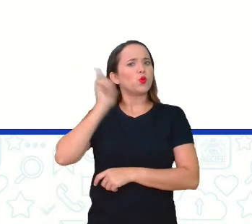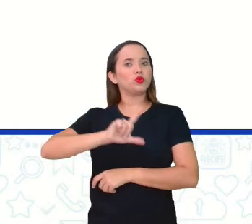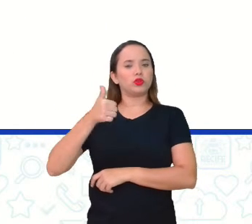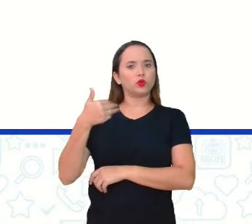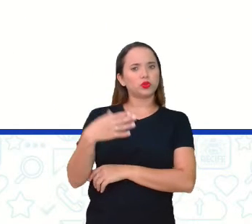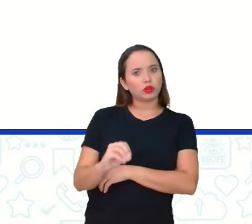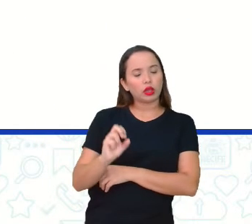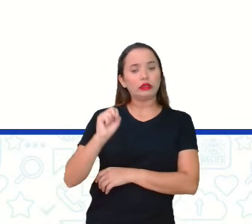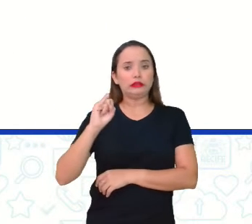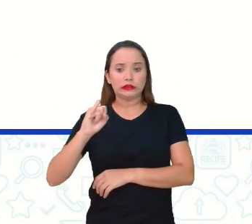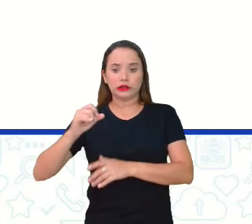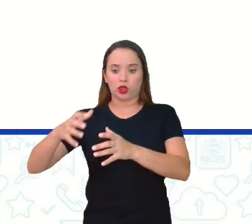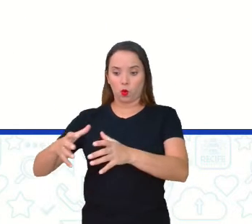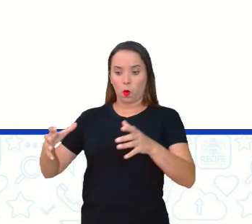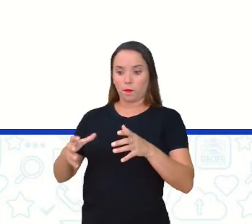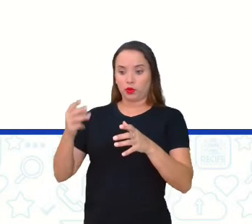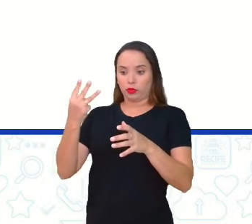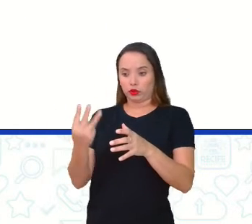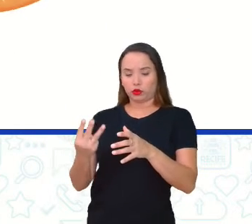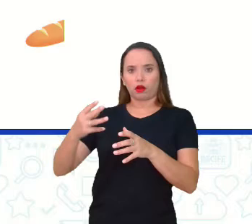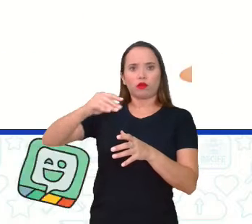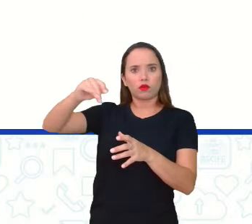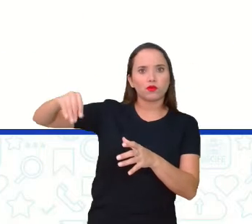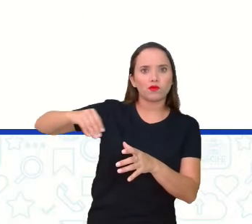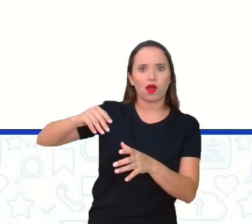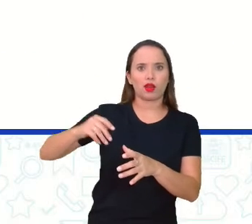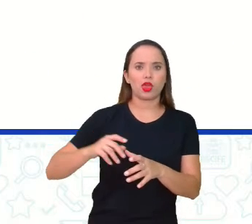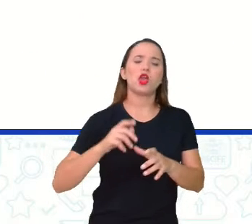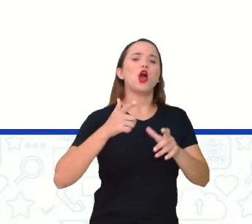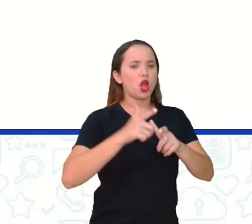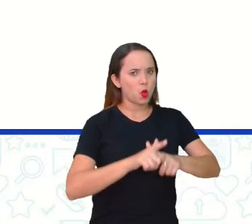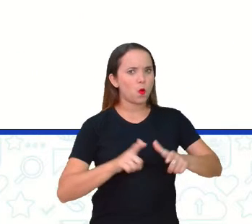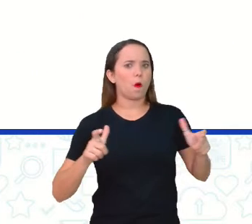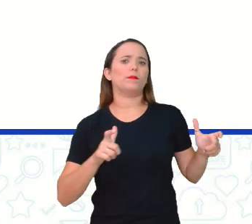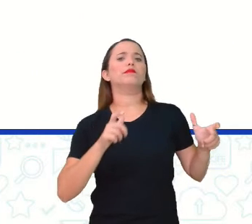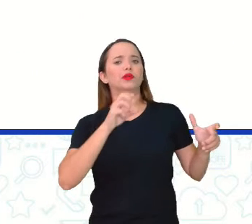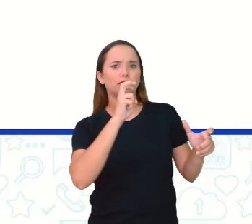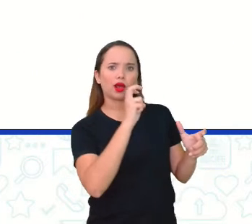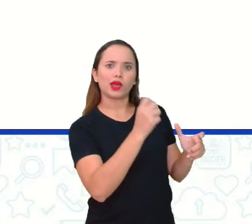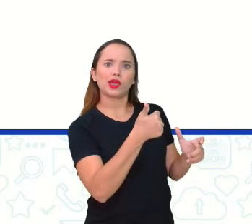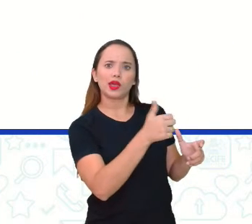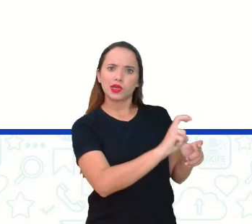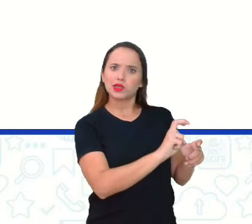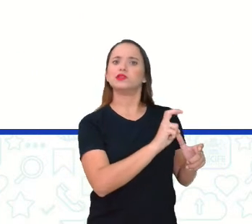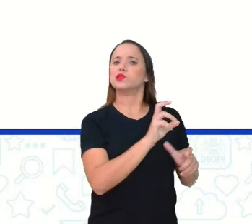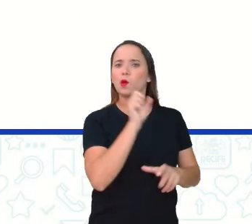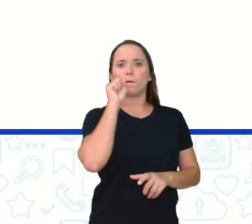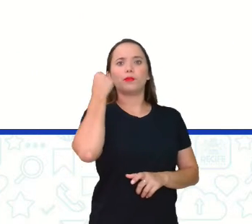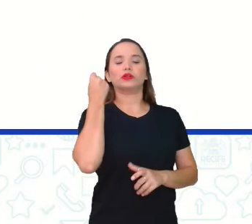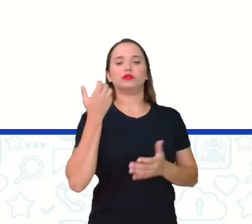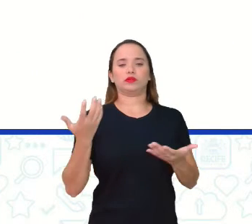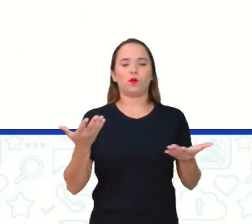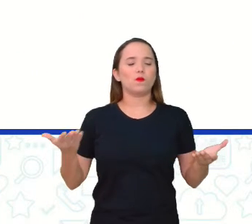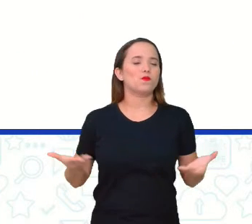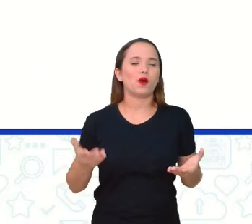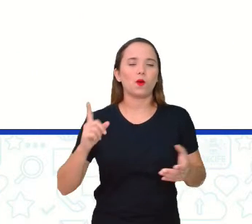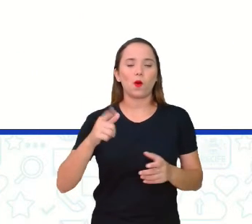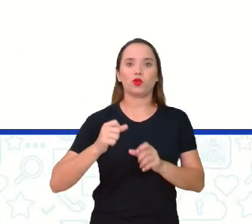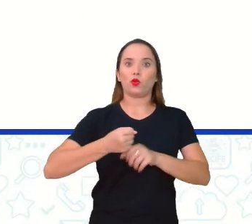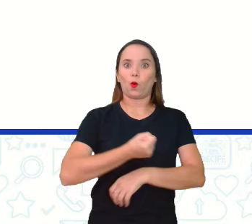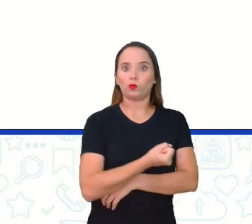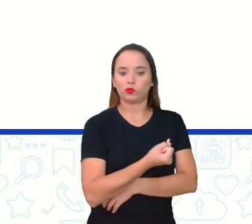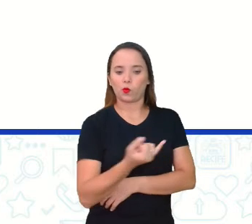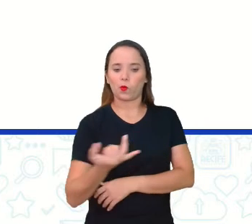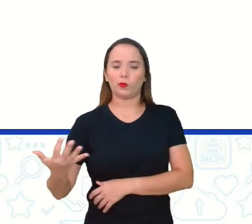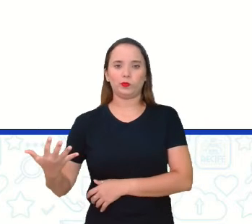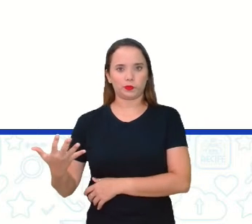quantidades vão fazer 15 pães. Então eu agora estou quantificando essa transformação. E a partir